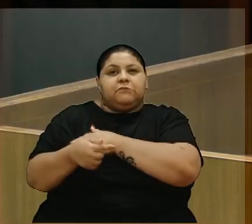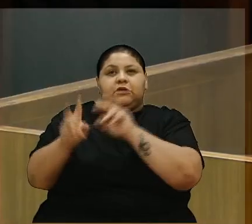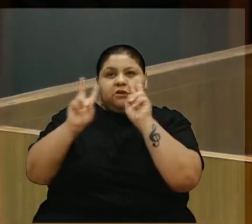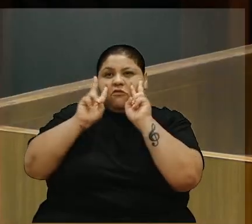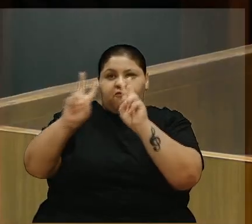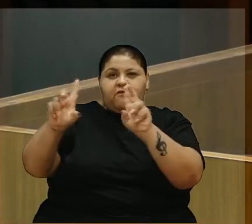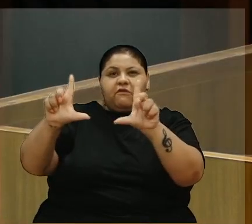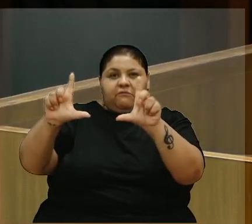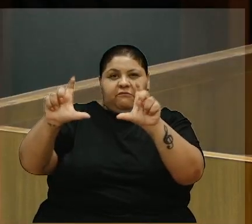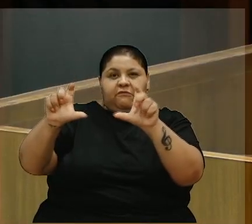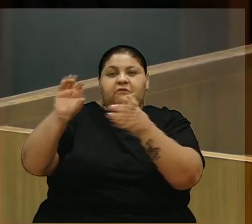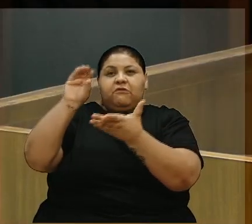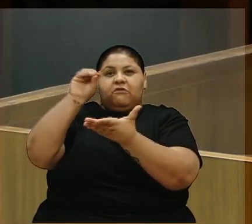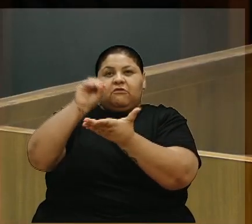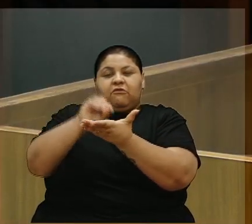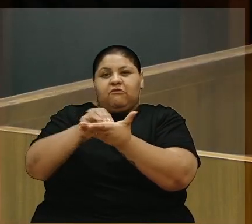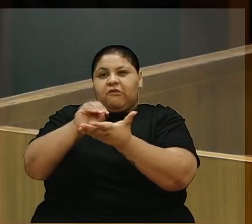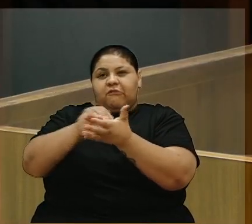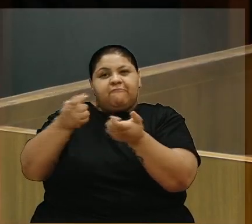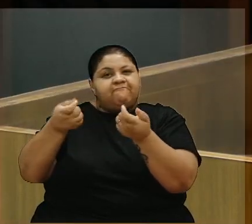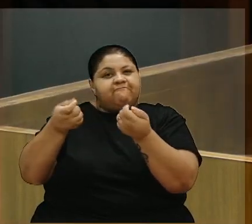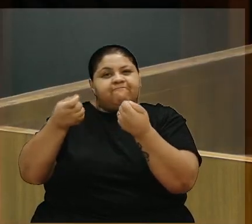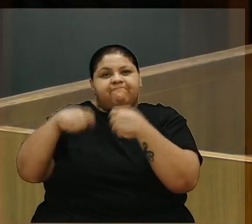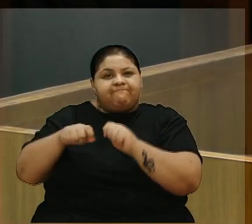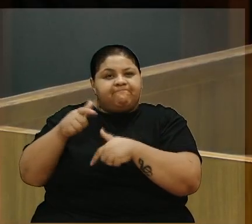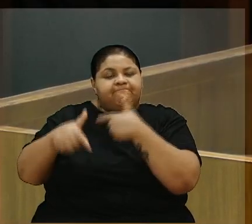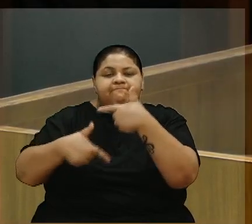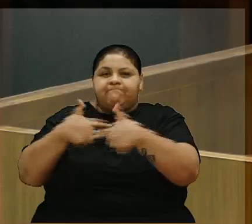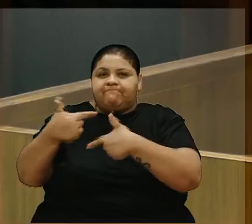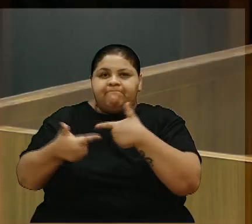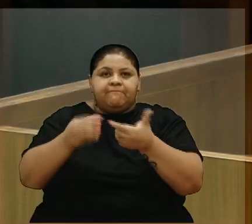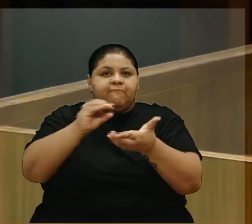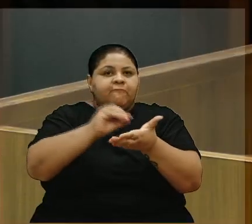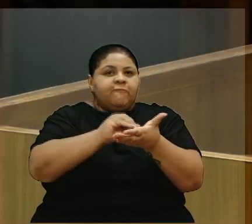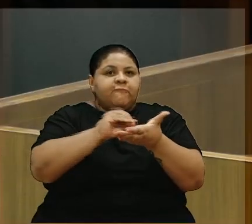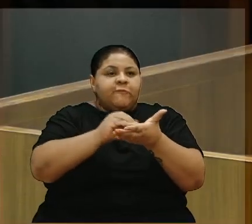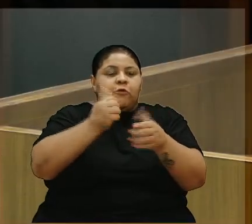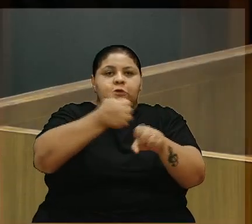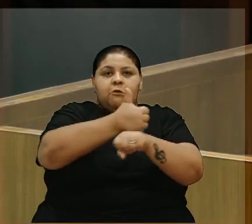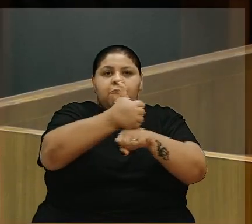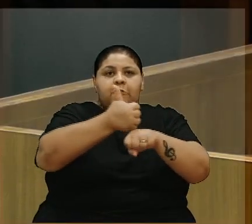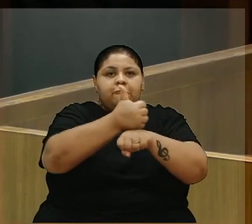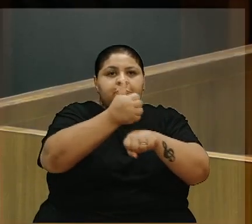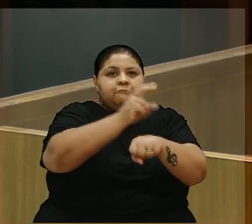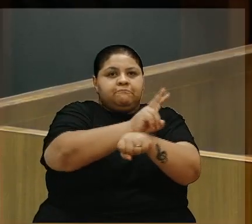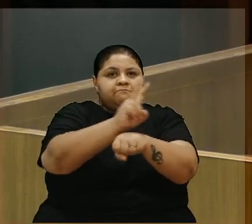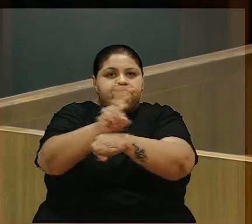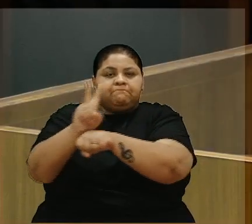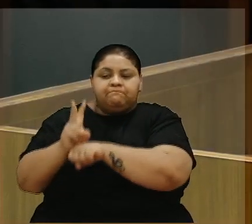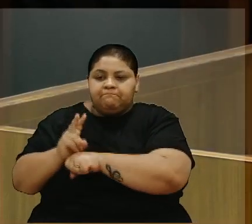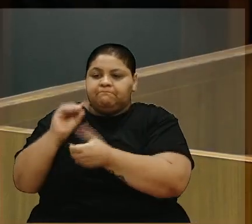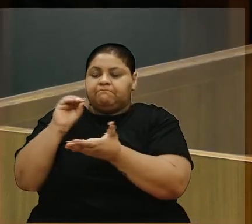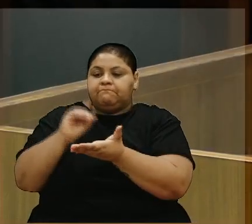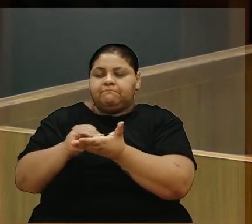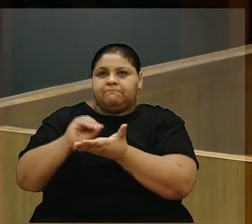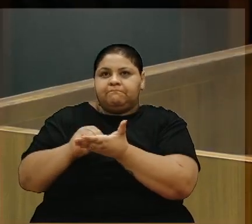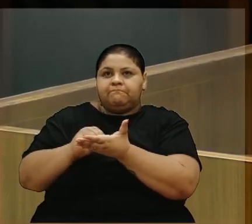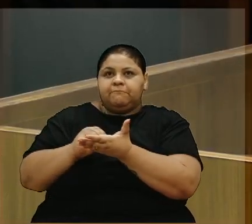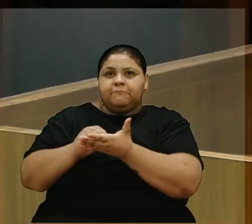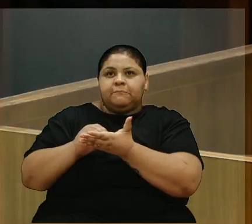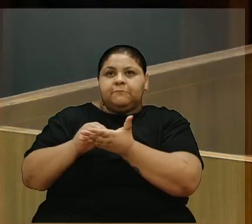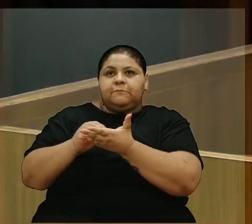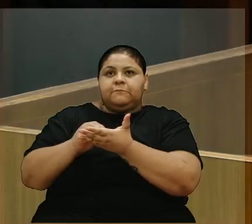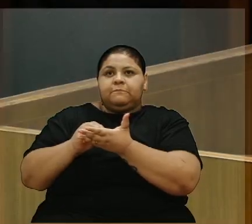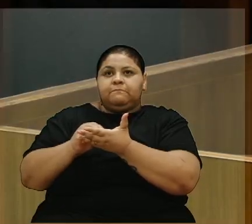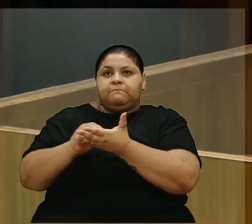imagens, falta de condições de trabalho, faltam cuidadores, faltam profissionais para preparar a